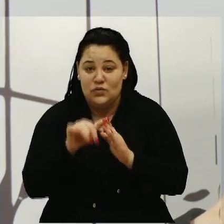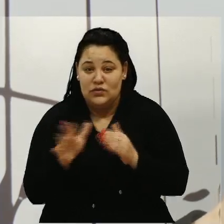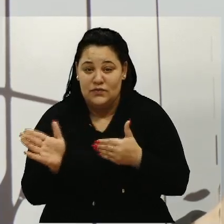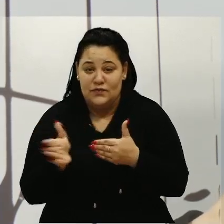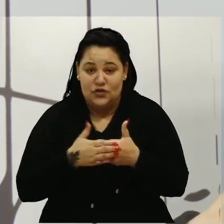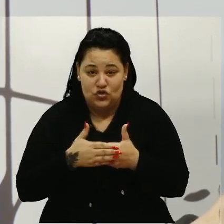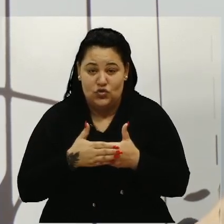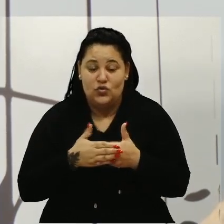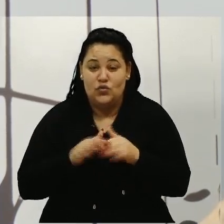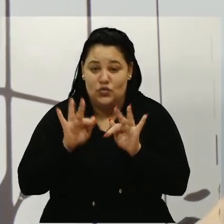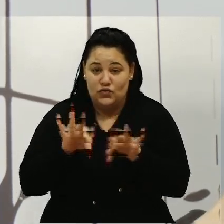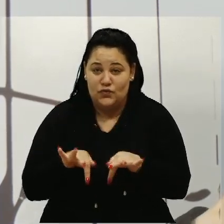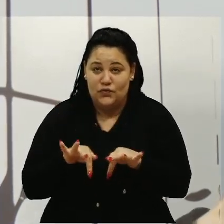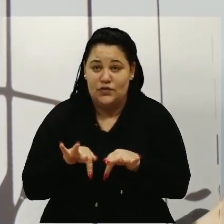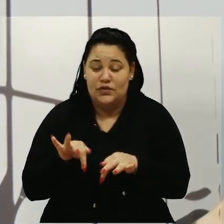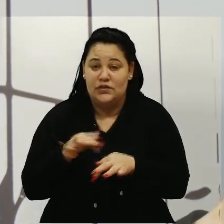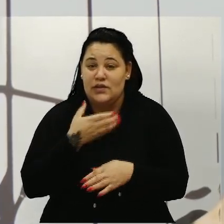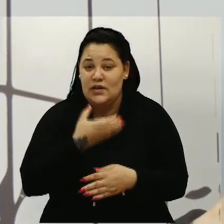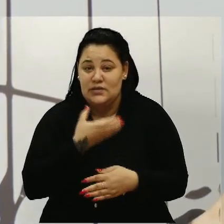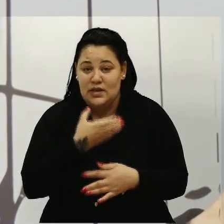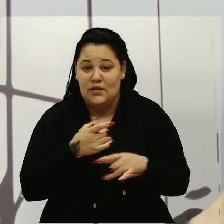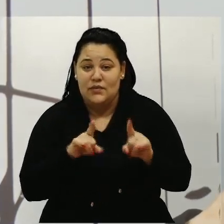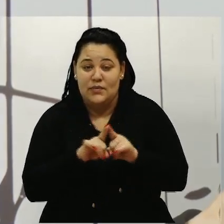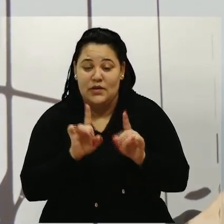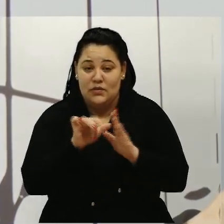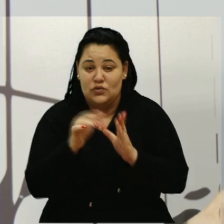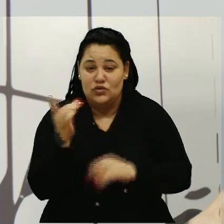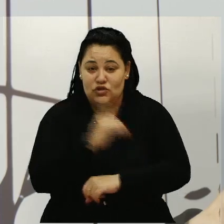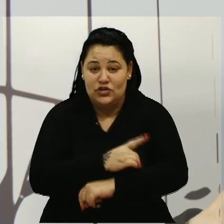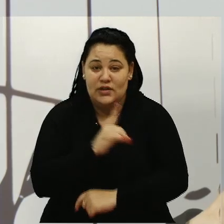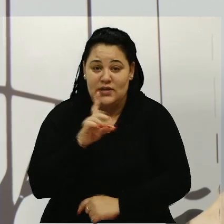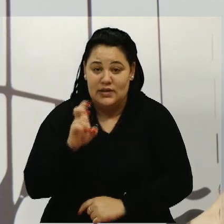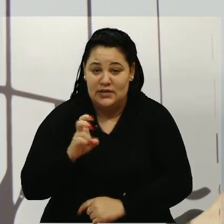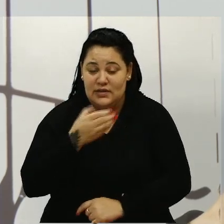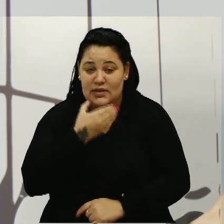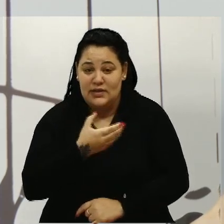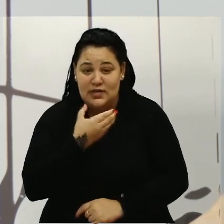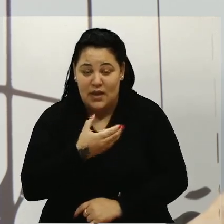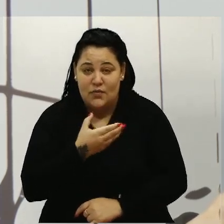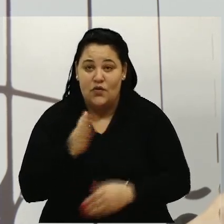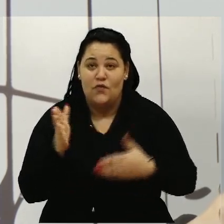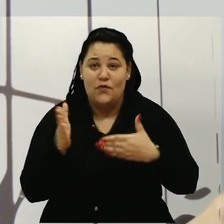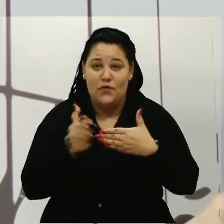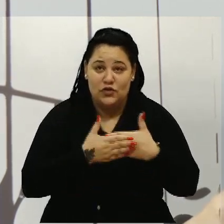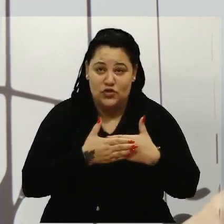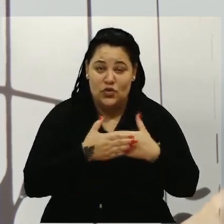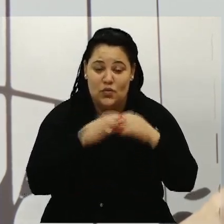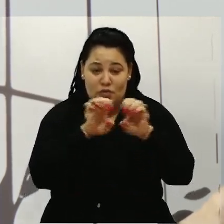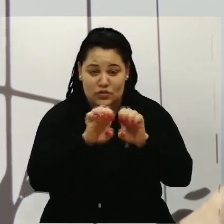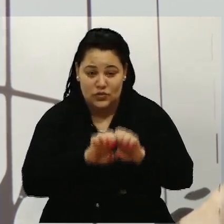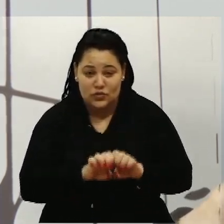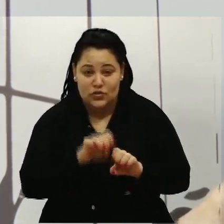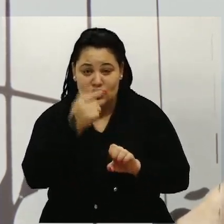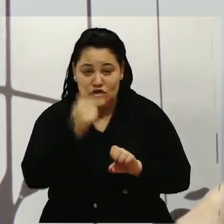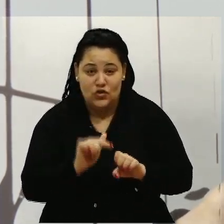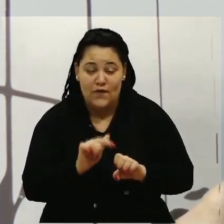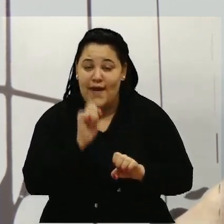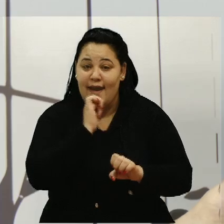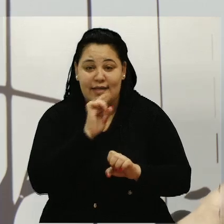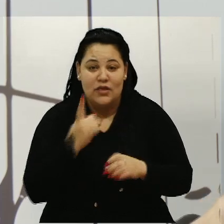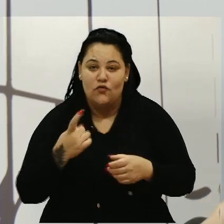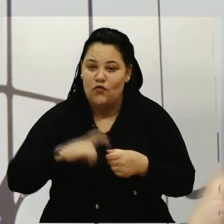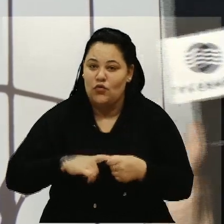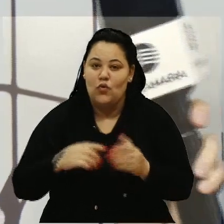né, no finalzinho ali de dezembro, depois do dia 15 de dezembro, ele fechou para a reestruturação e ele não voltou até